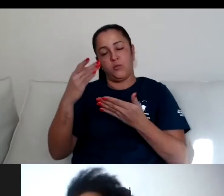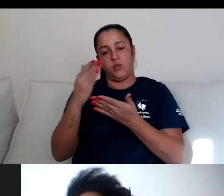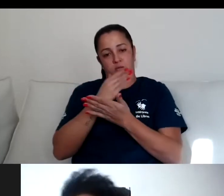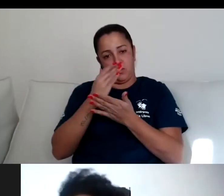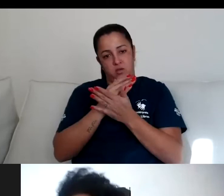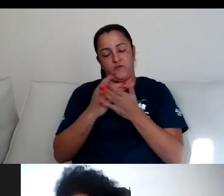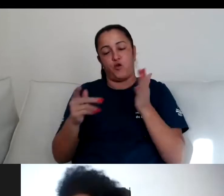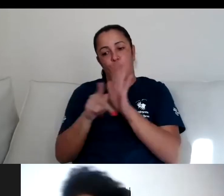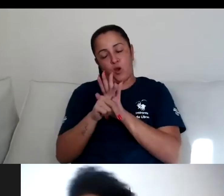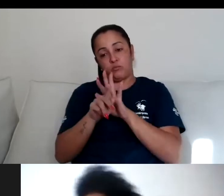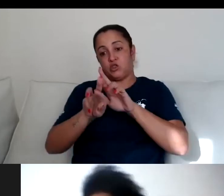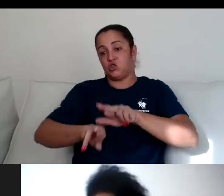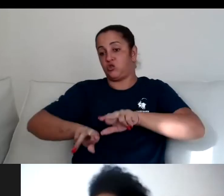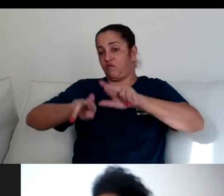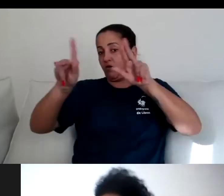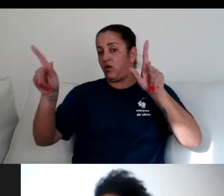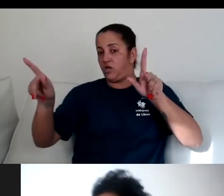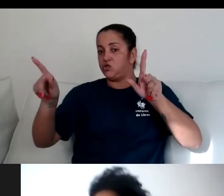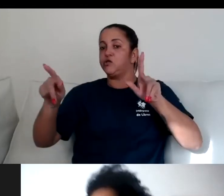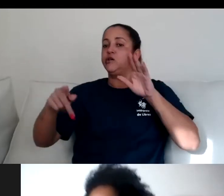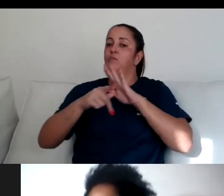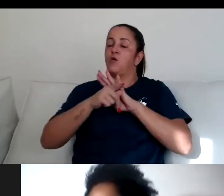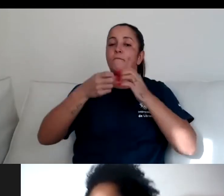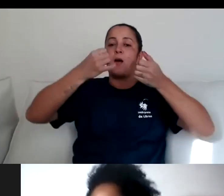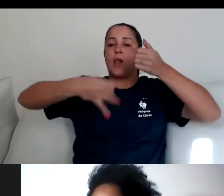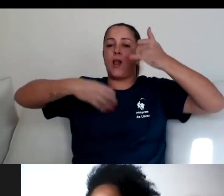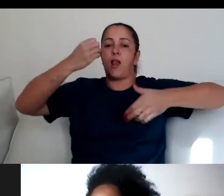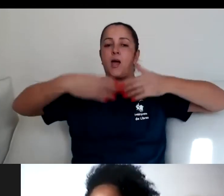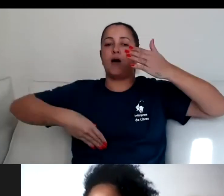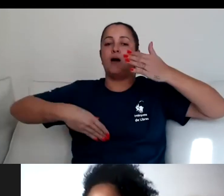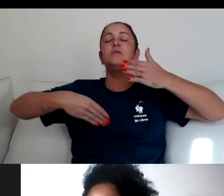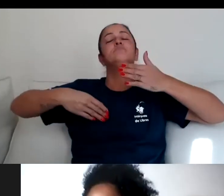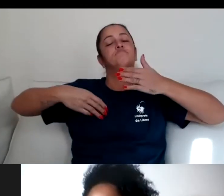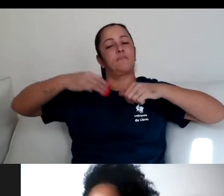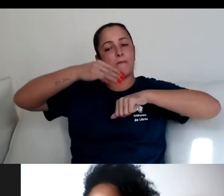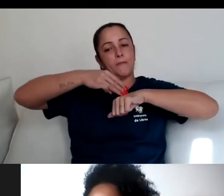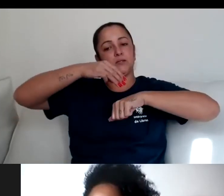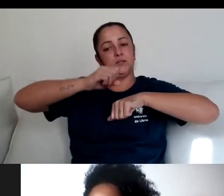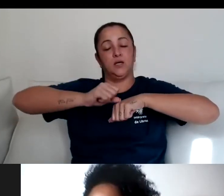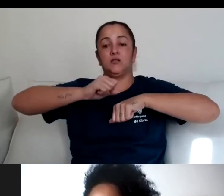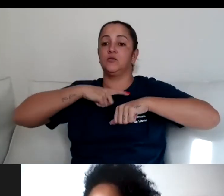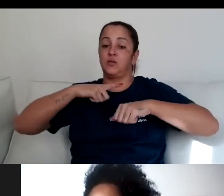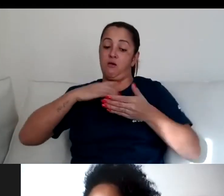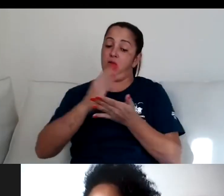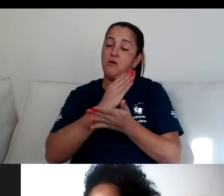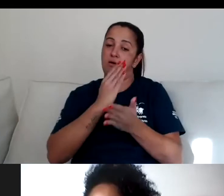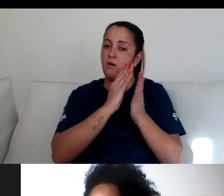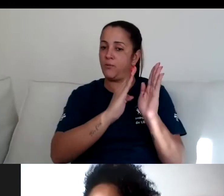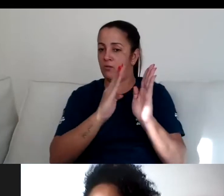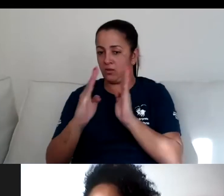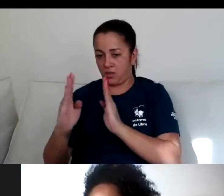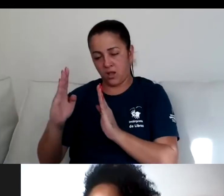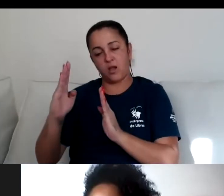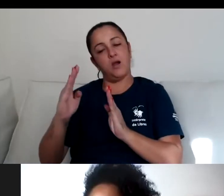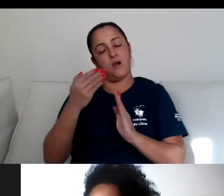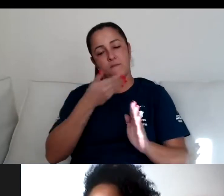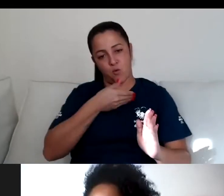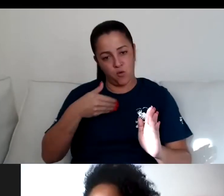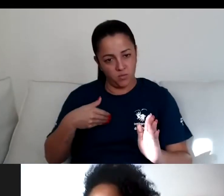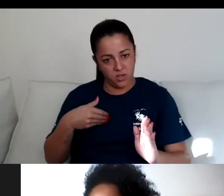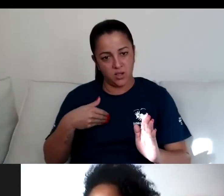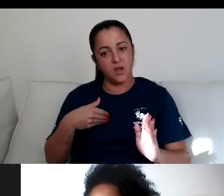de mestrado, A Biblioteca Pública na Reconstrução da Identidade Negra. Além disso,